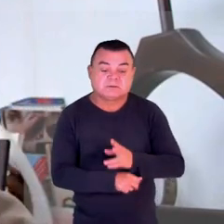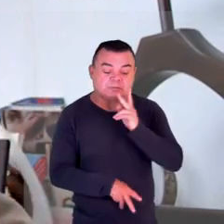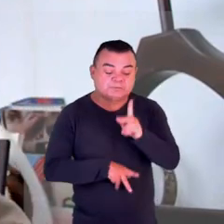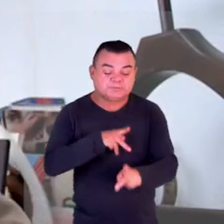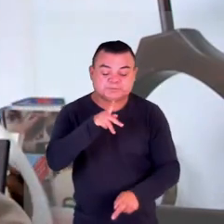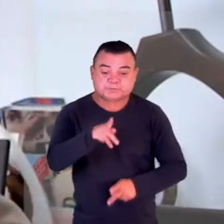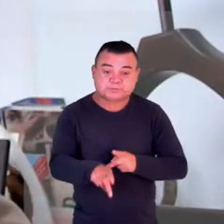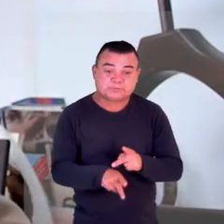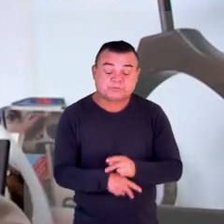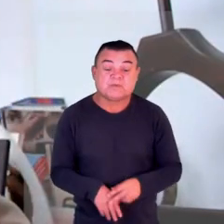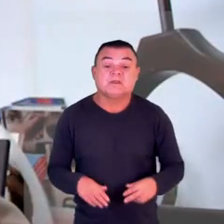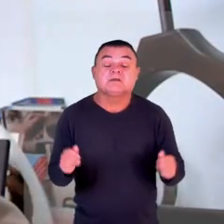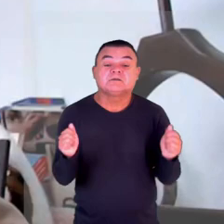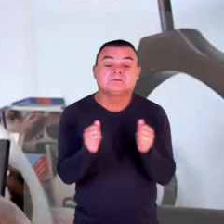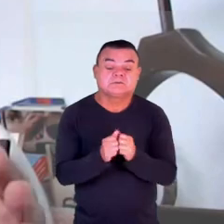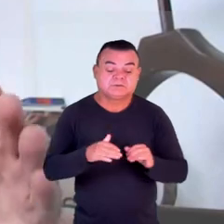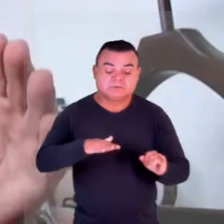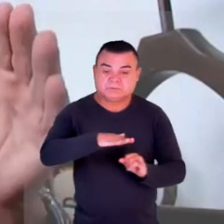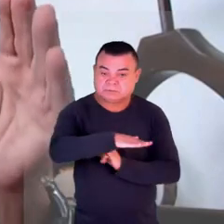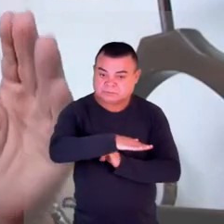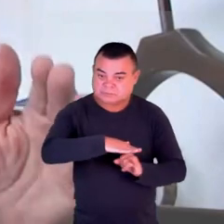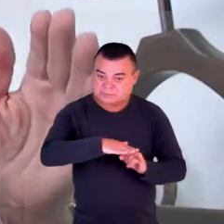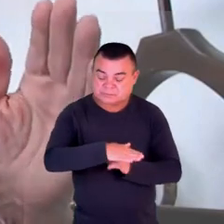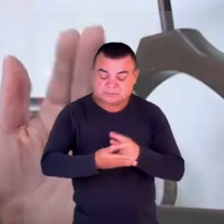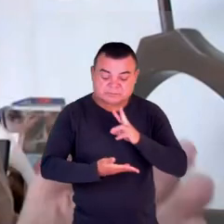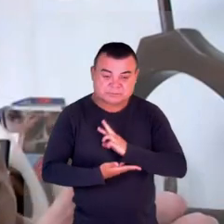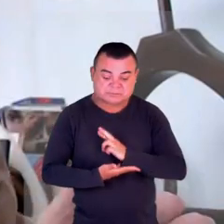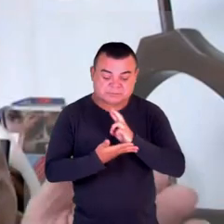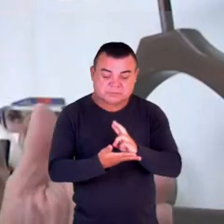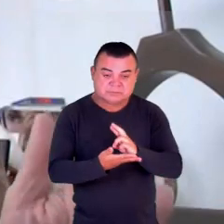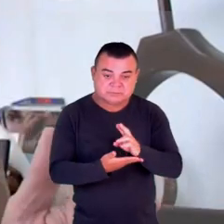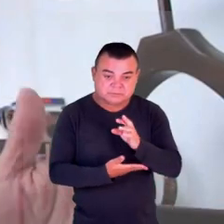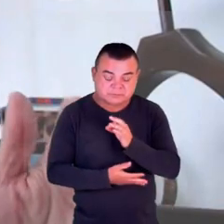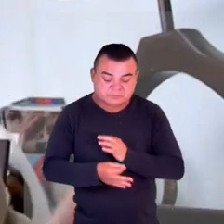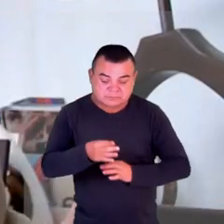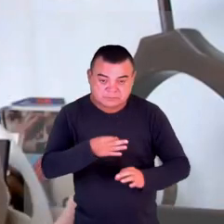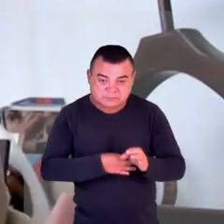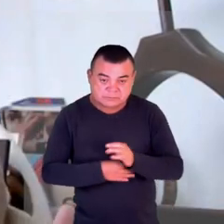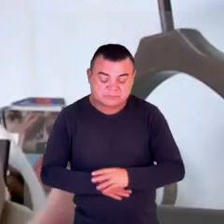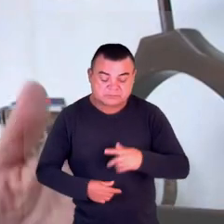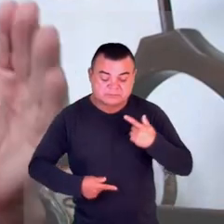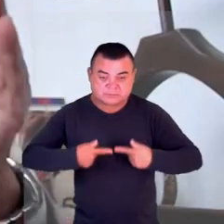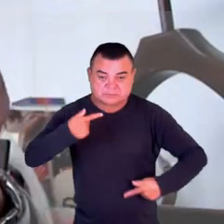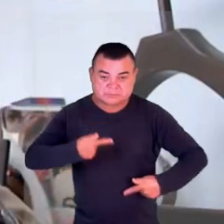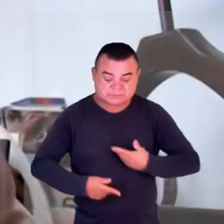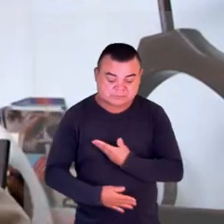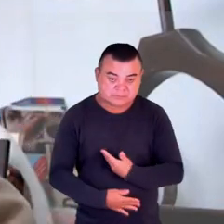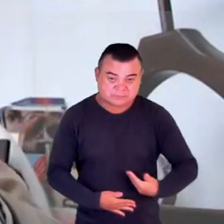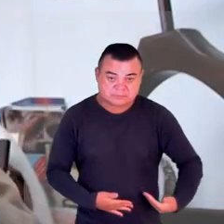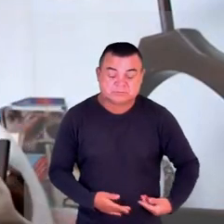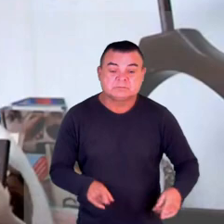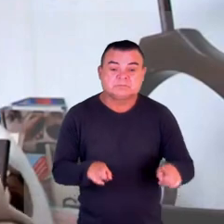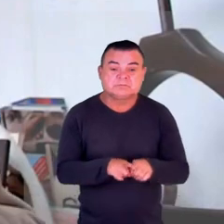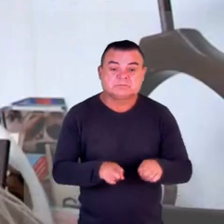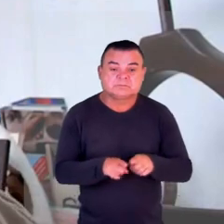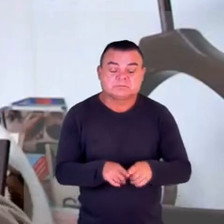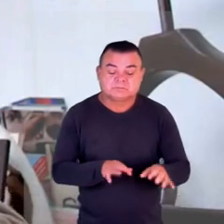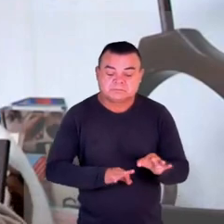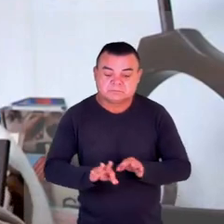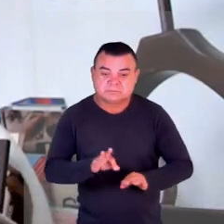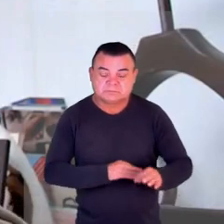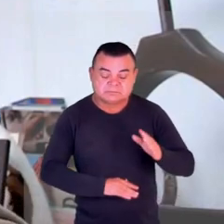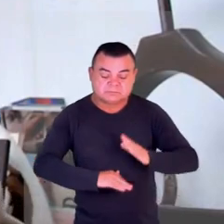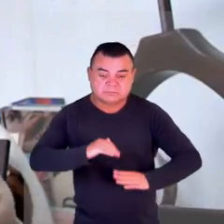suas entidades representativas na formulação das políticas públicas e no controle das ações